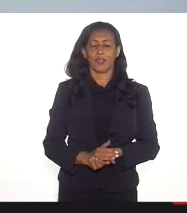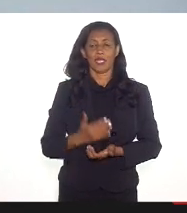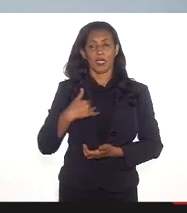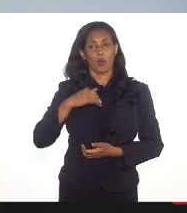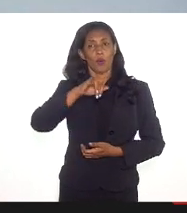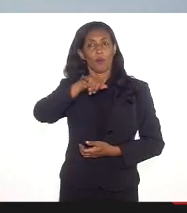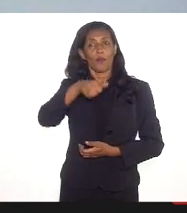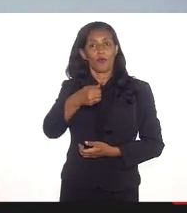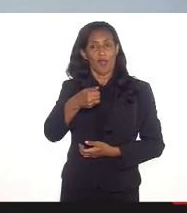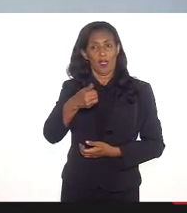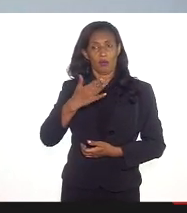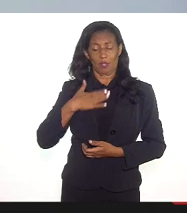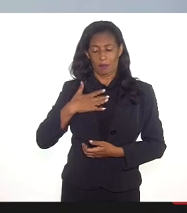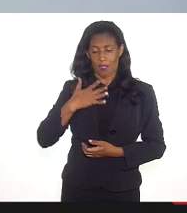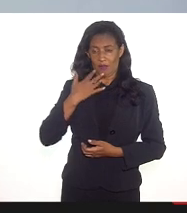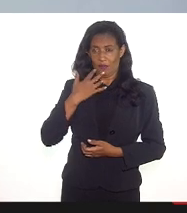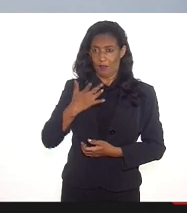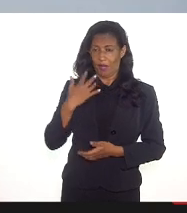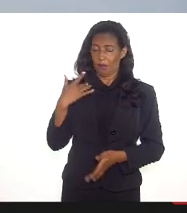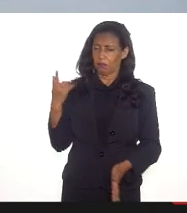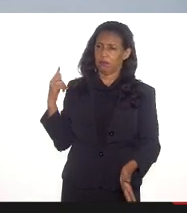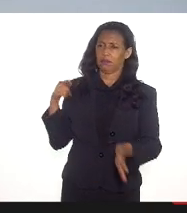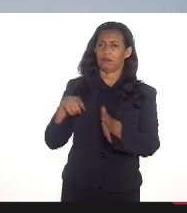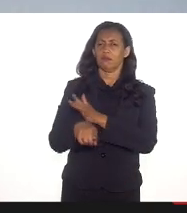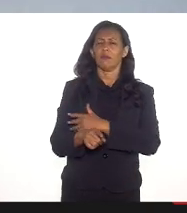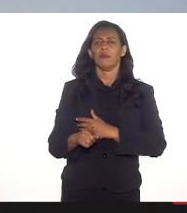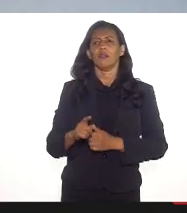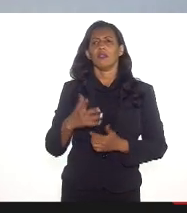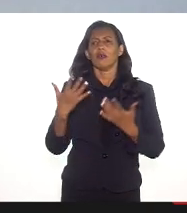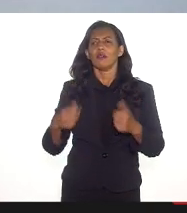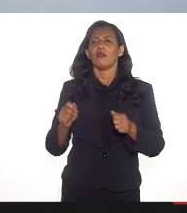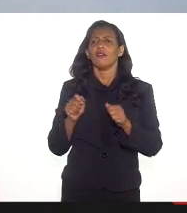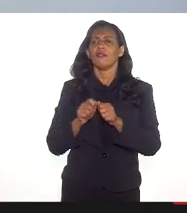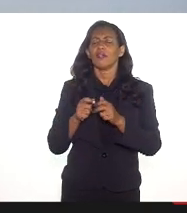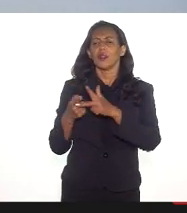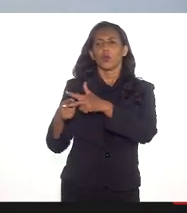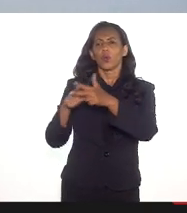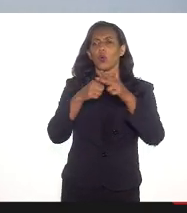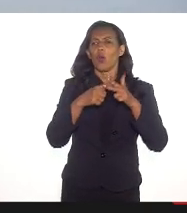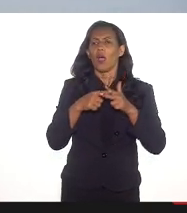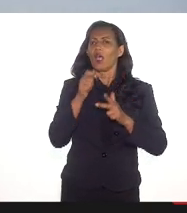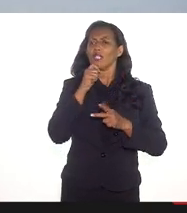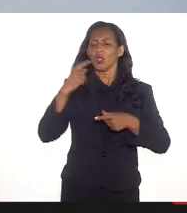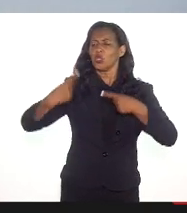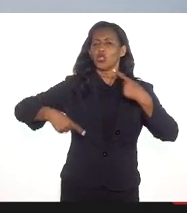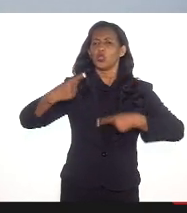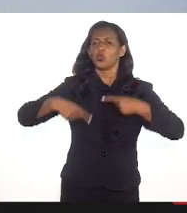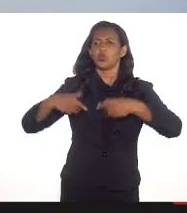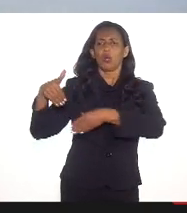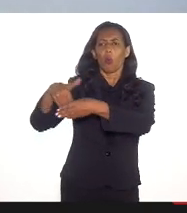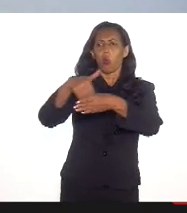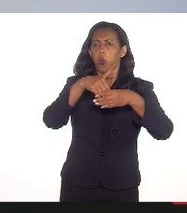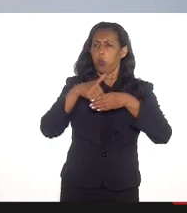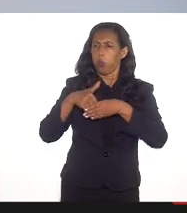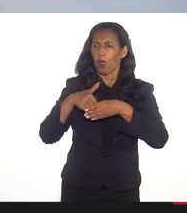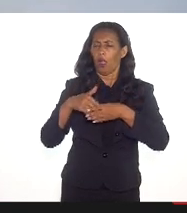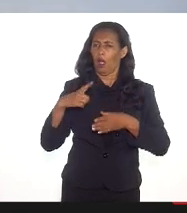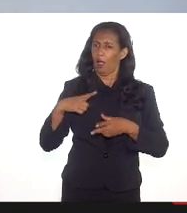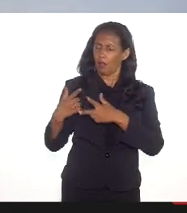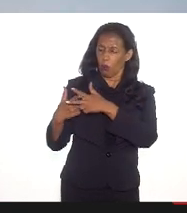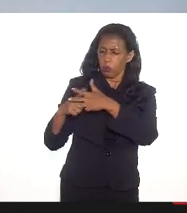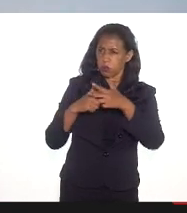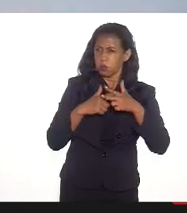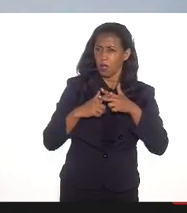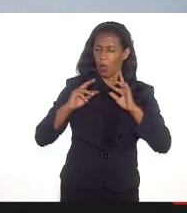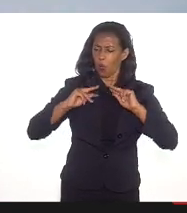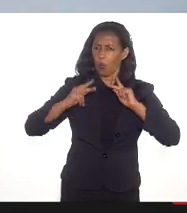intervenção e pergunto para a gente fazer essa concertação, que aqui não tem disputa eleitoral, aqui tem uma concertação humanista